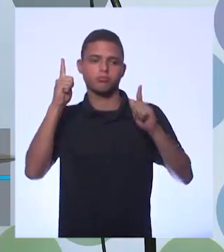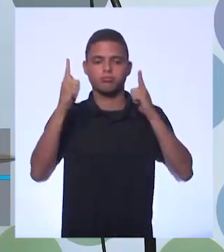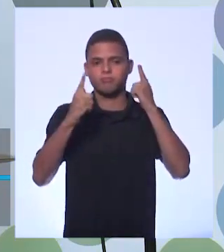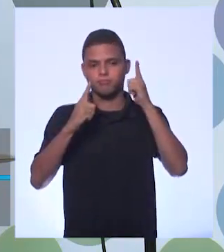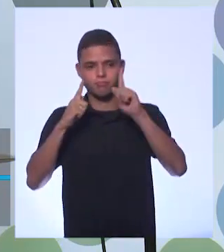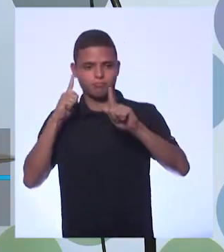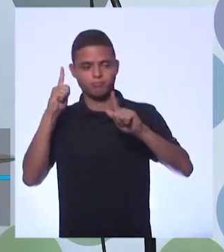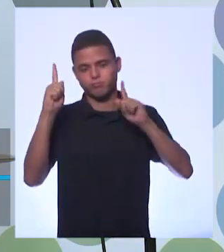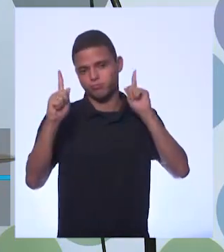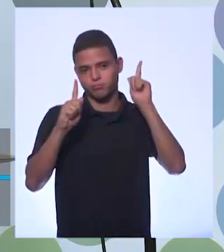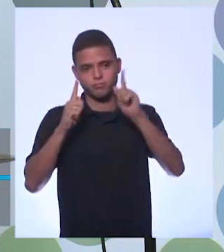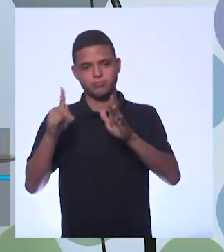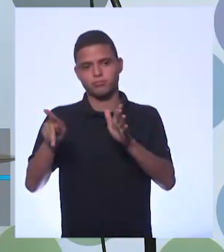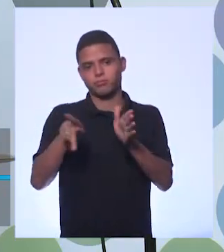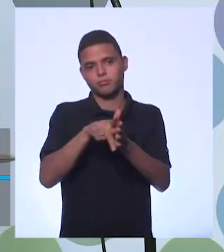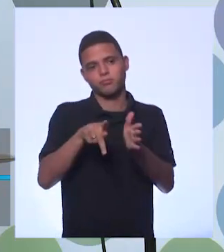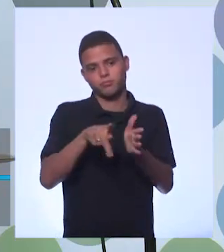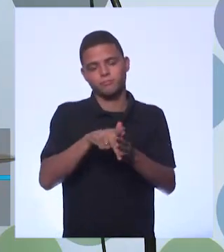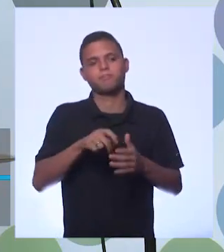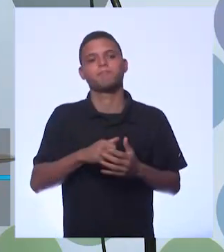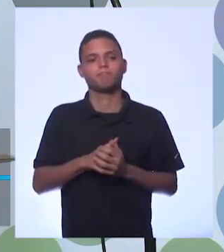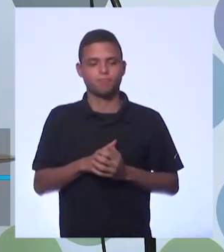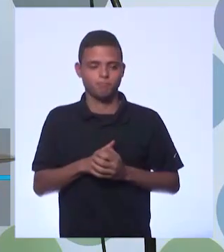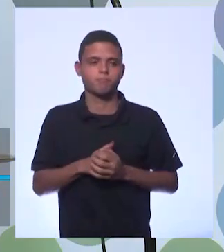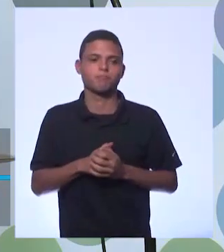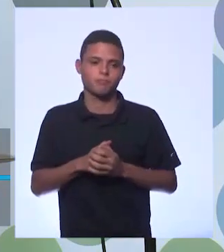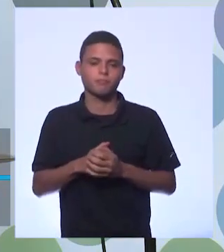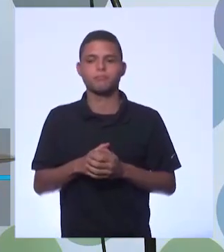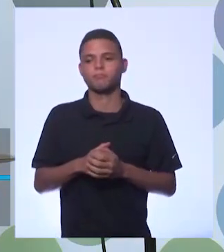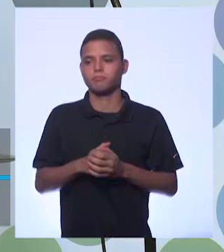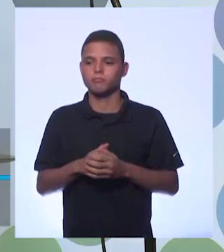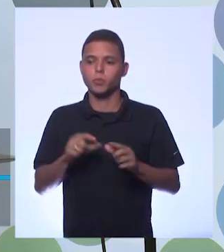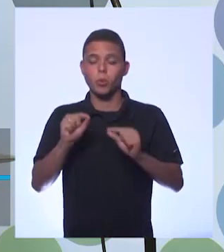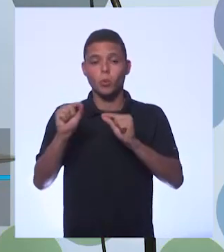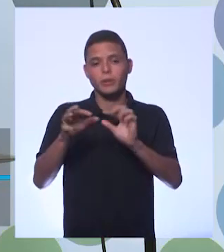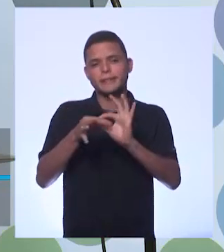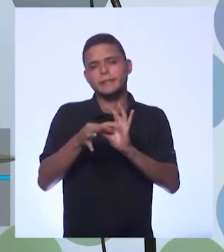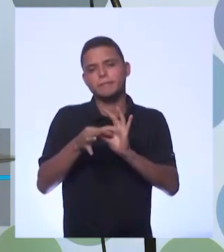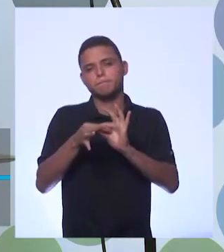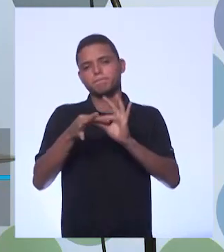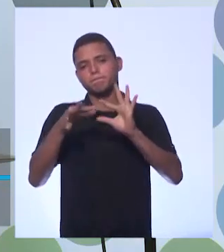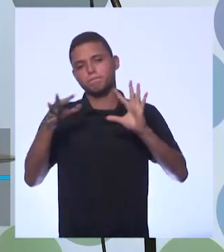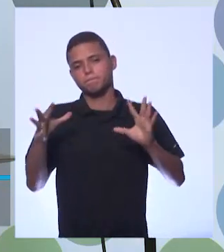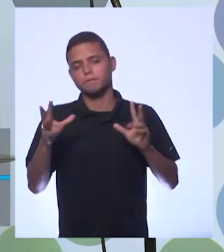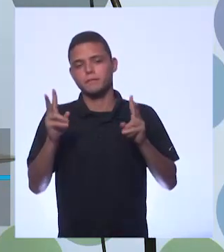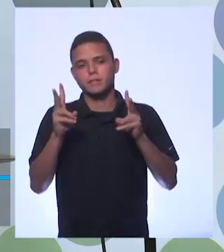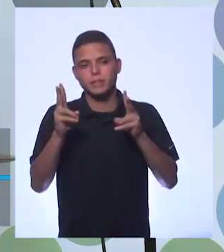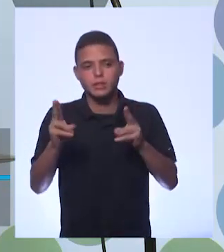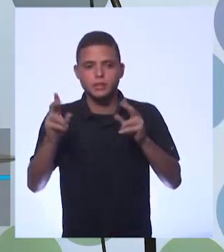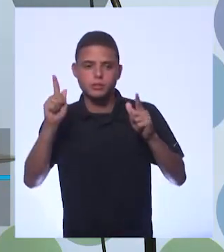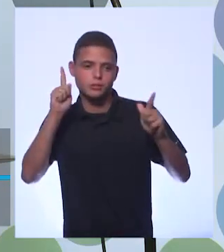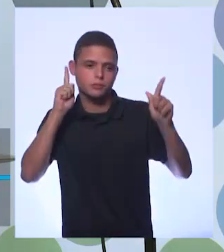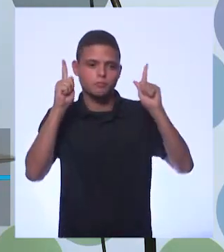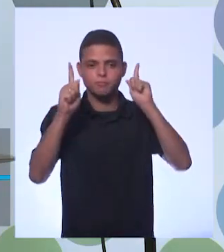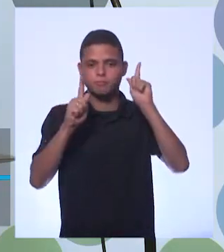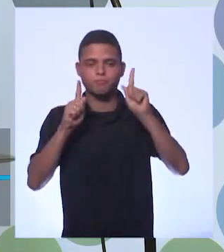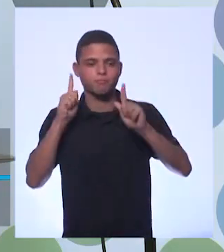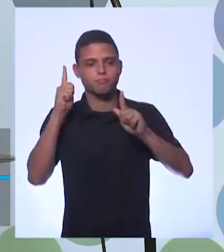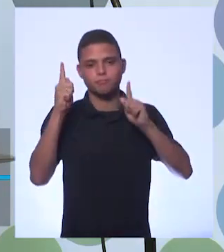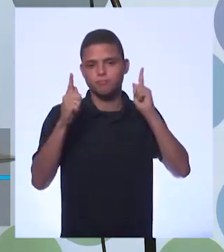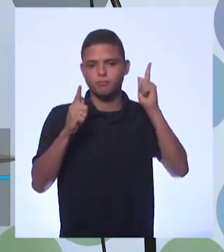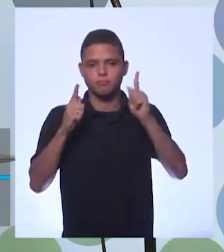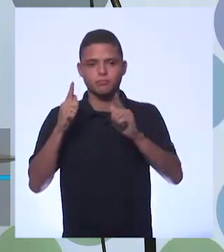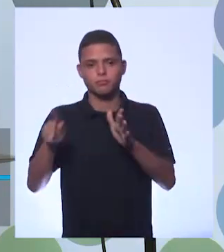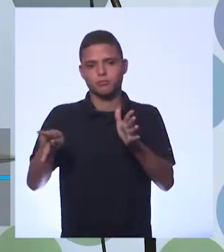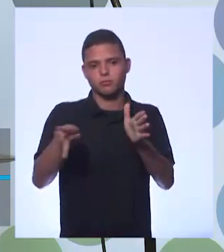gesto é um movimento no qual se articula uma liberdade. Essa é a definição de gesto para o Vilém Flusser. Só que existem